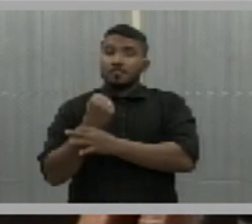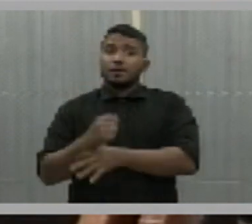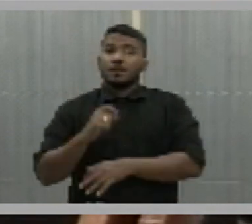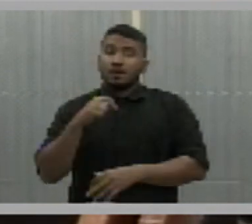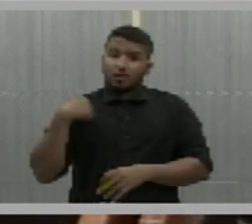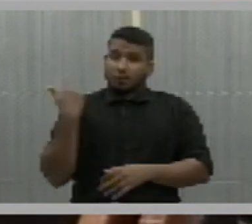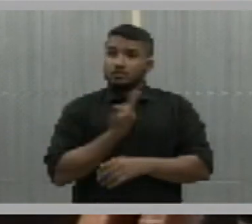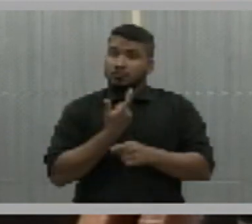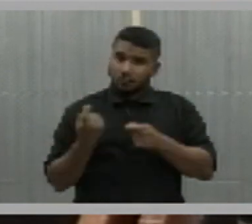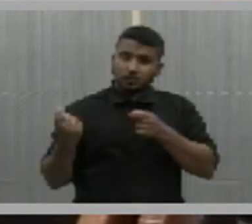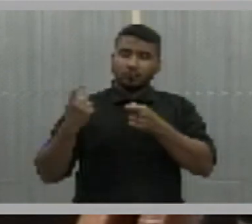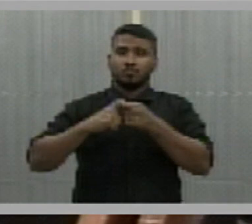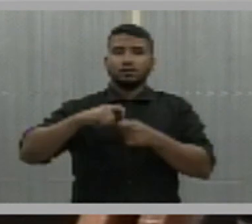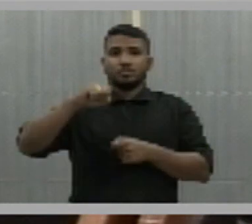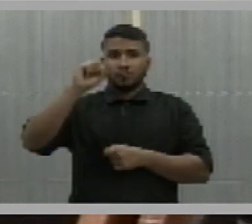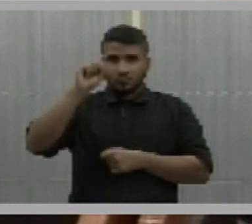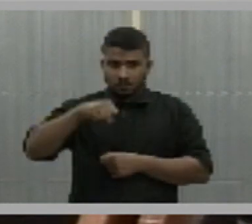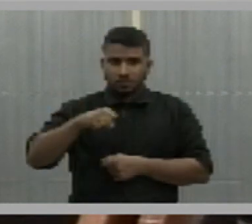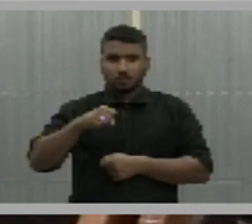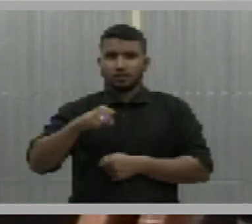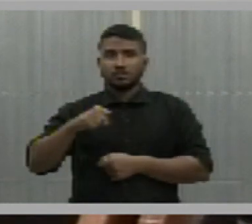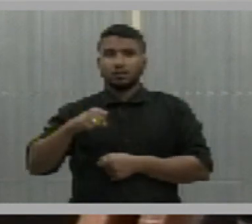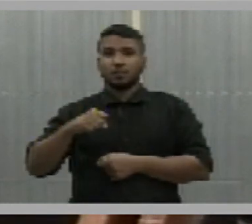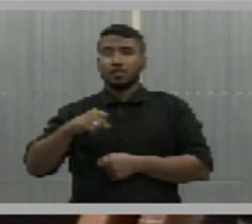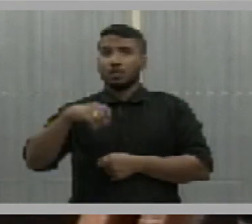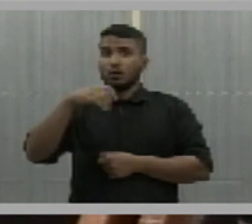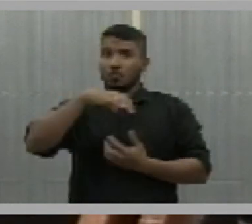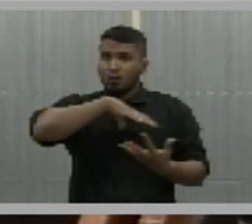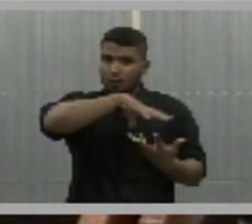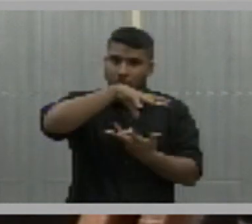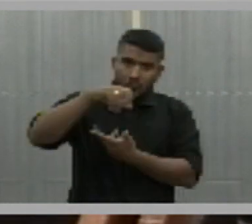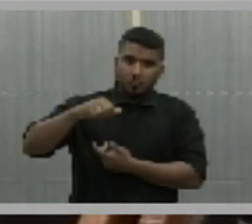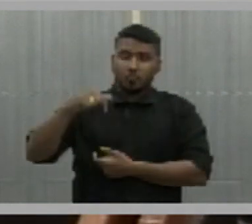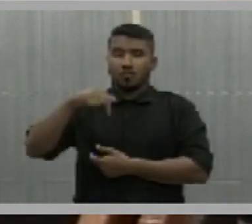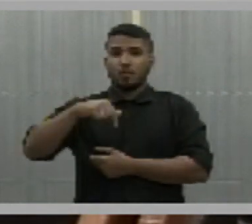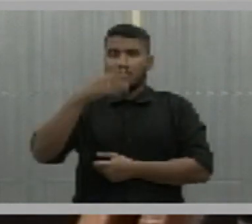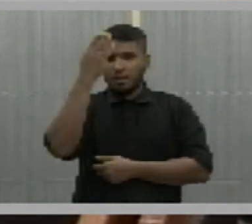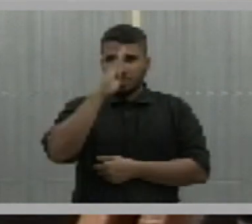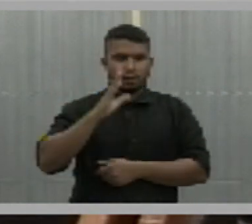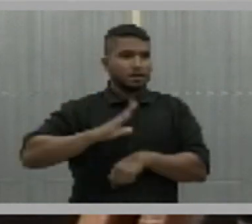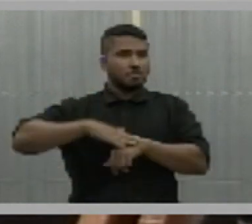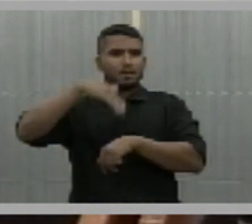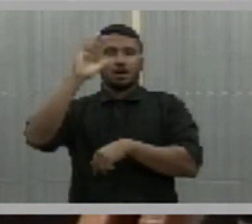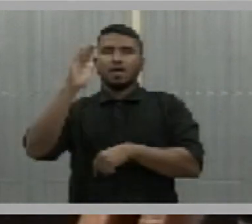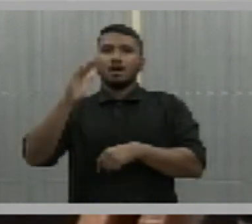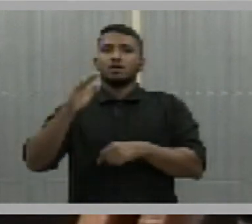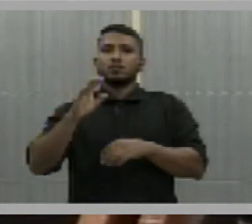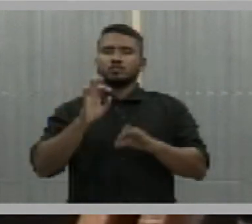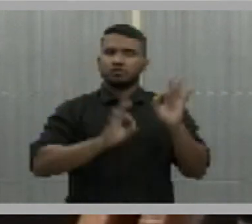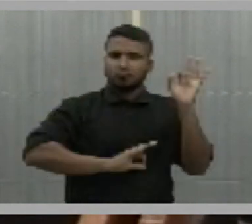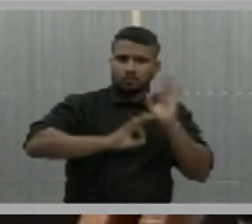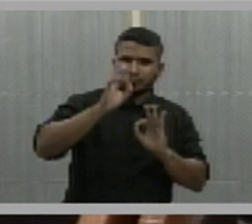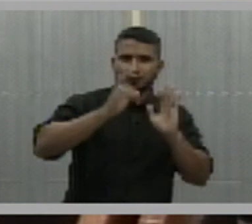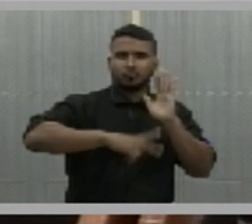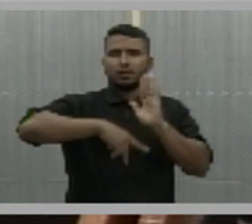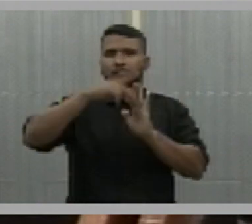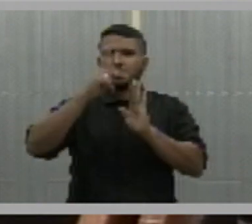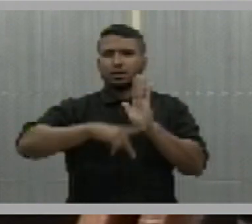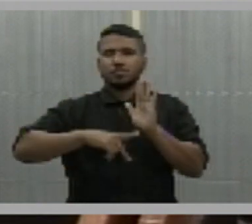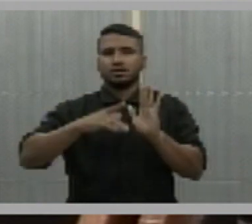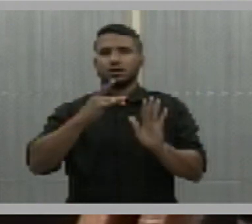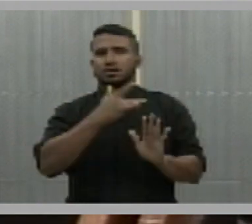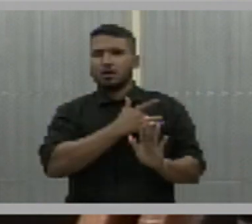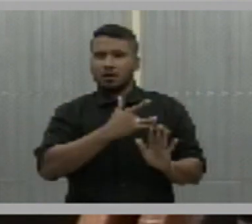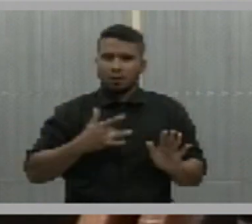de voltarmos a ser destacados no mundo como um país que tem um dos maiores programas e mais eficientes programas